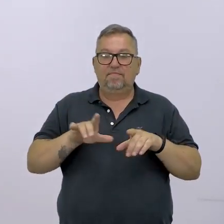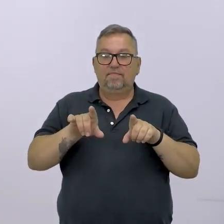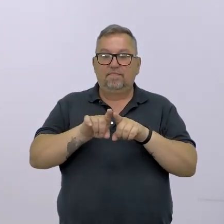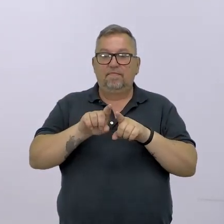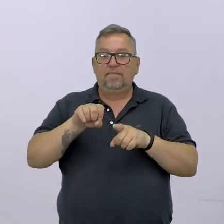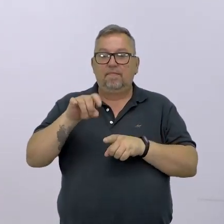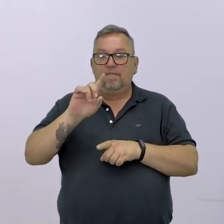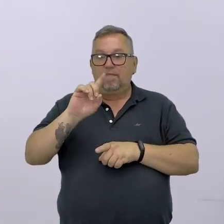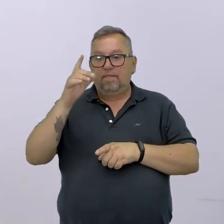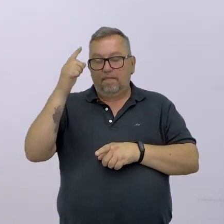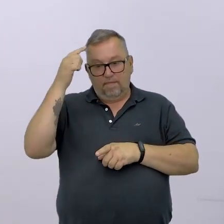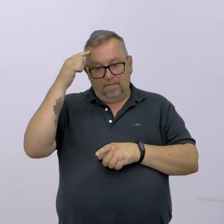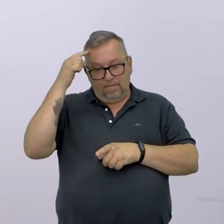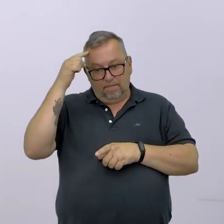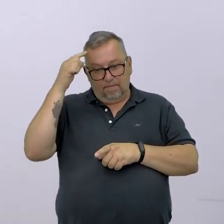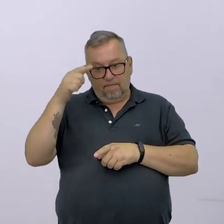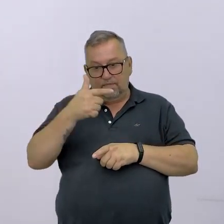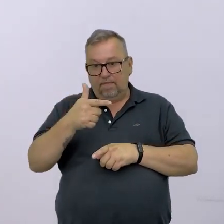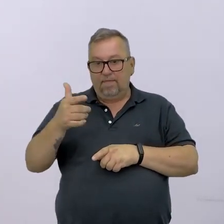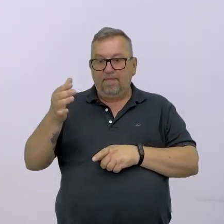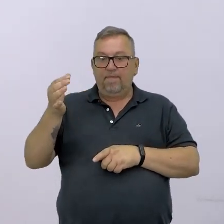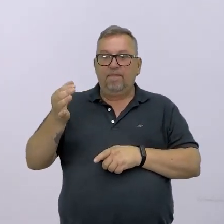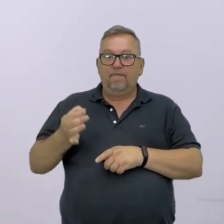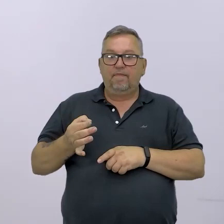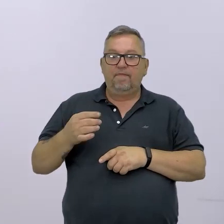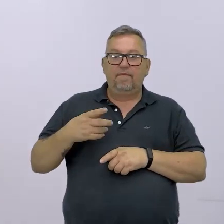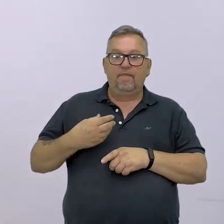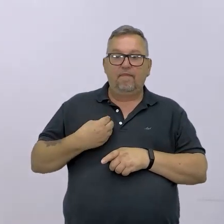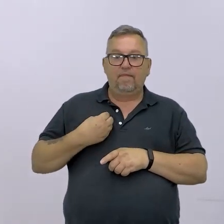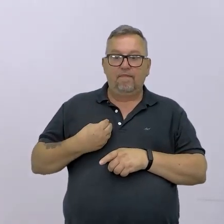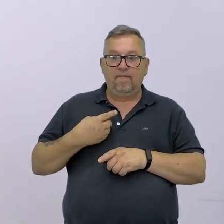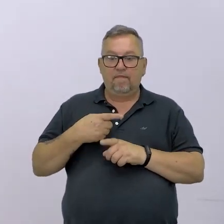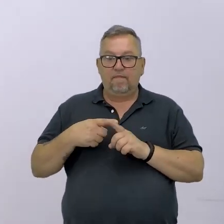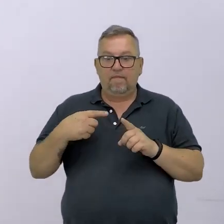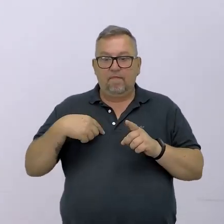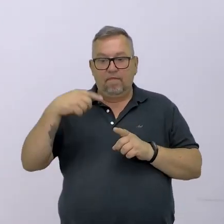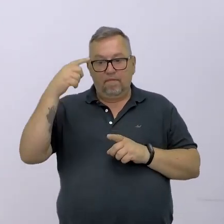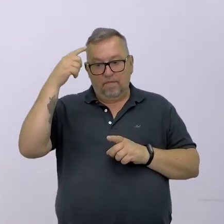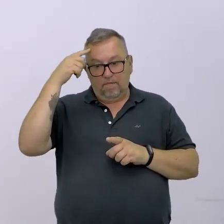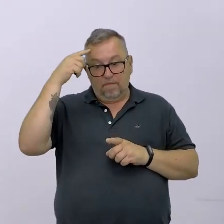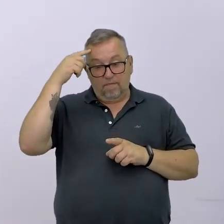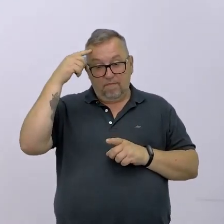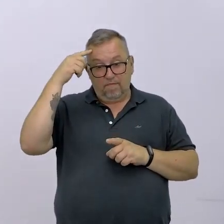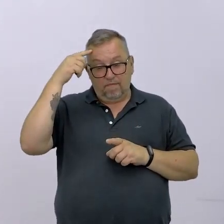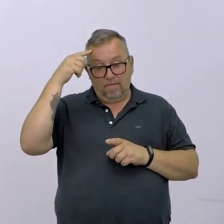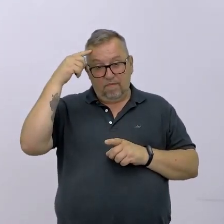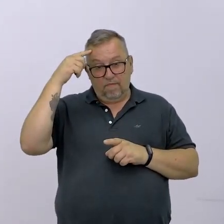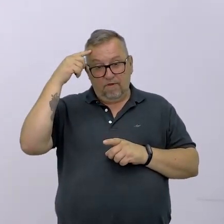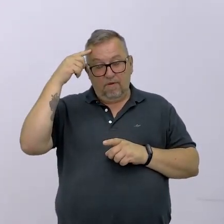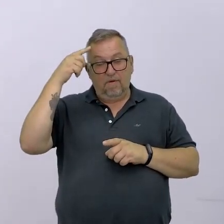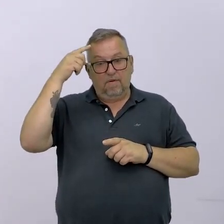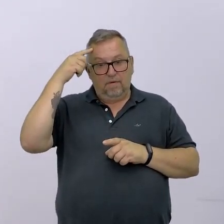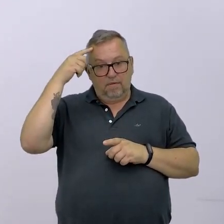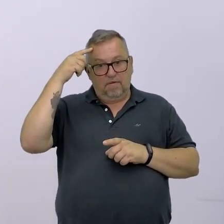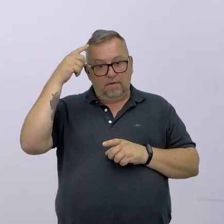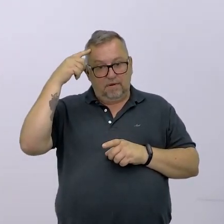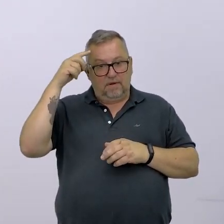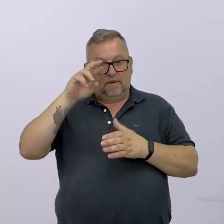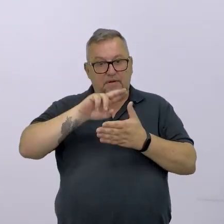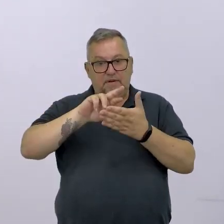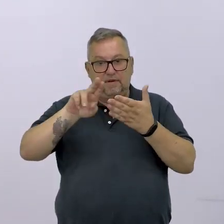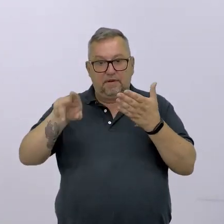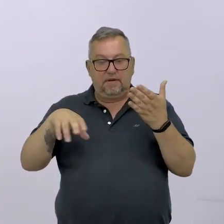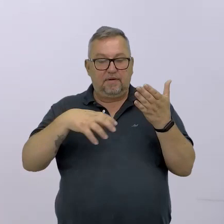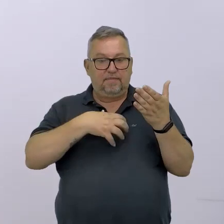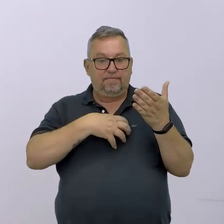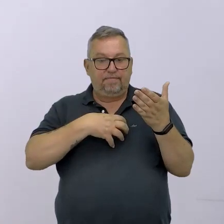não pensasse, eu não teria certeza dessa existência. Mas como eu penso, e eu penso em diversas circunstâncias,